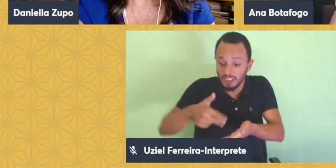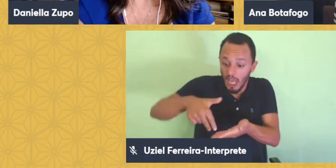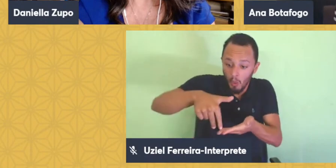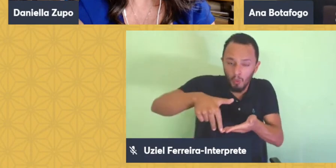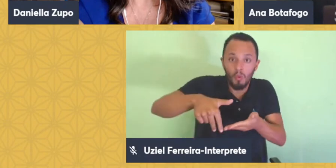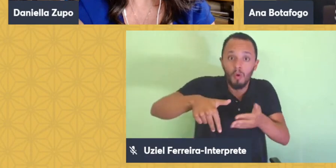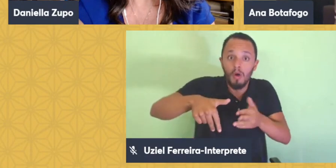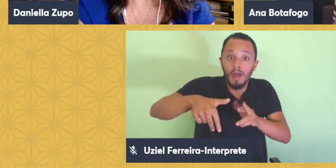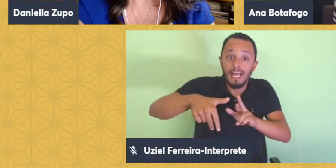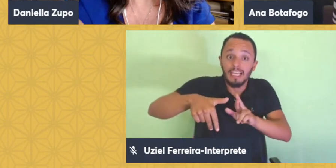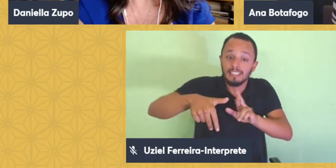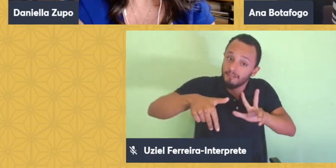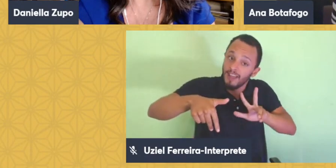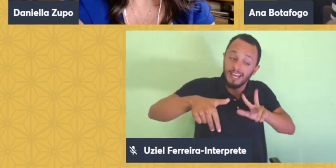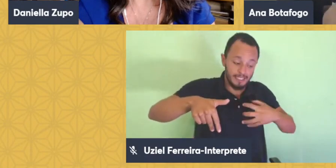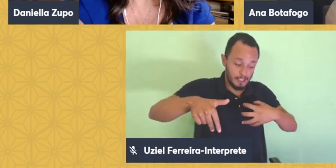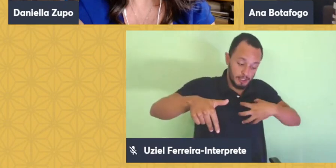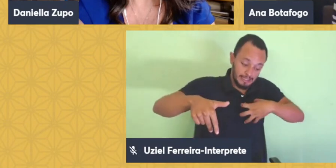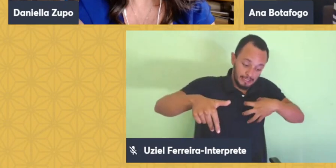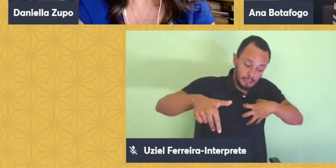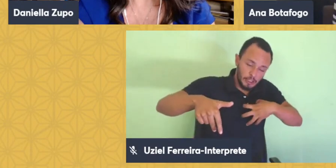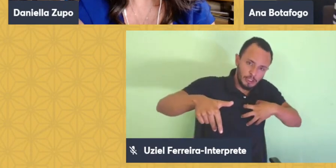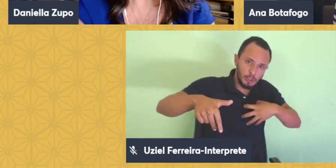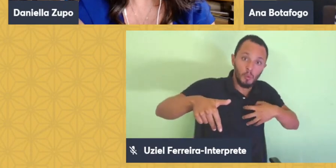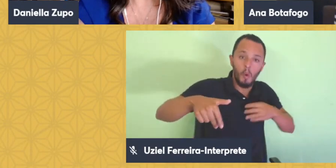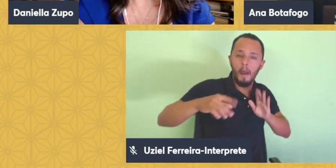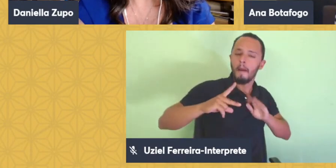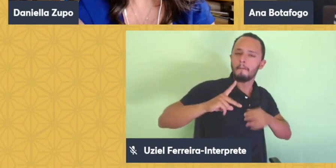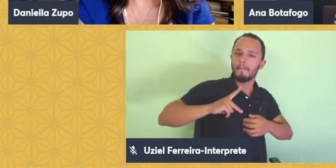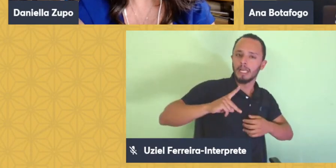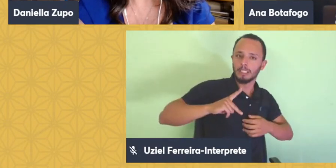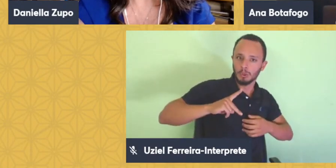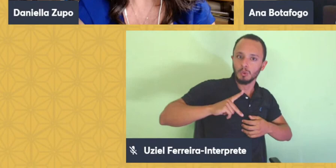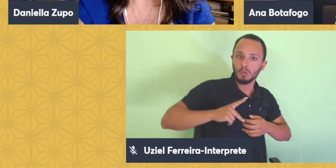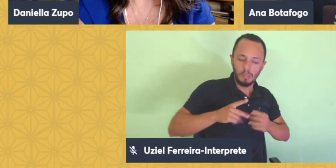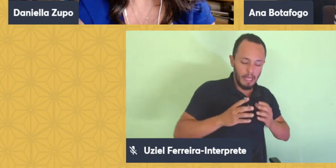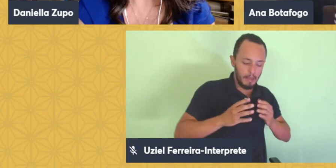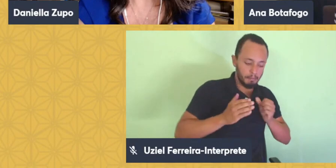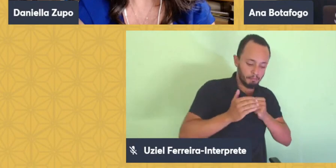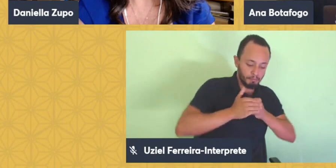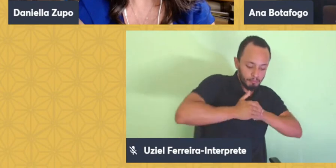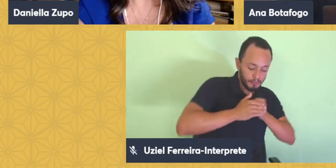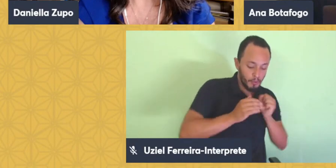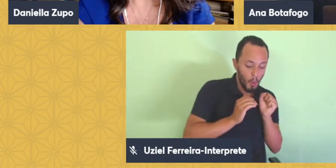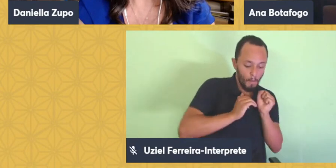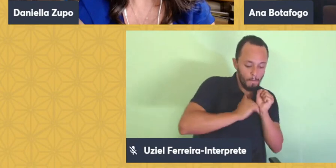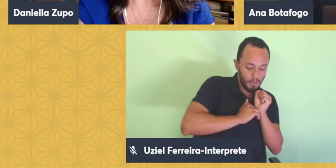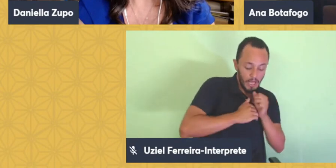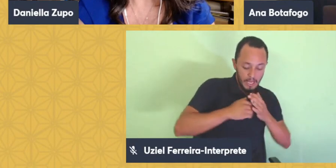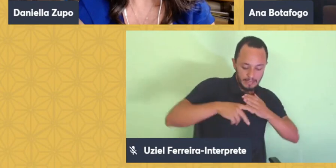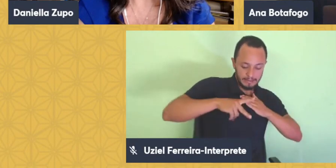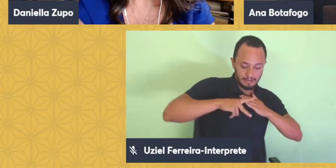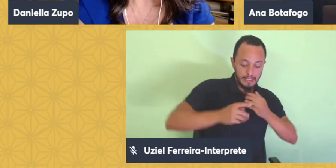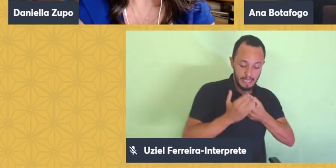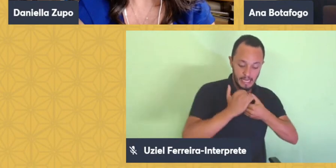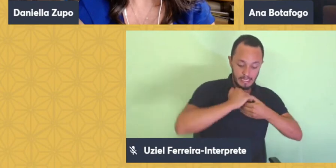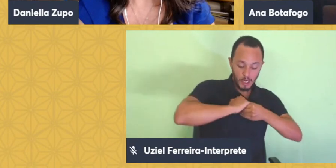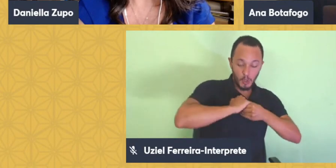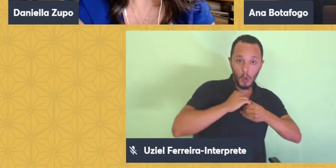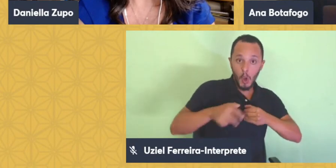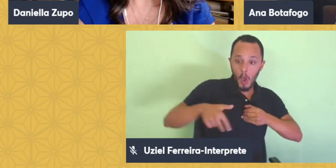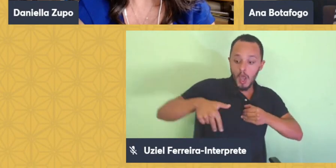mas aquele corpo que não é profissional sempre vai transmitir a sua verdade interior e